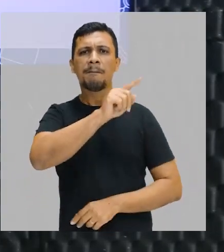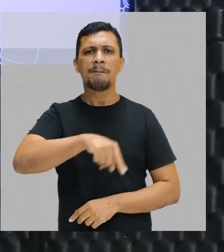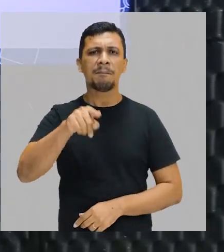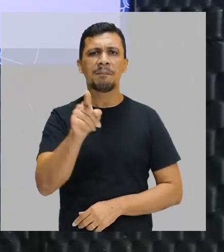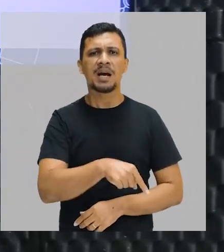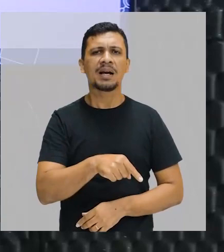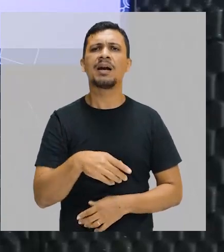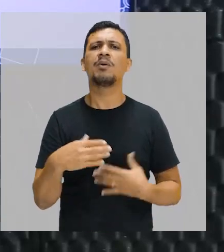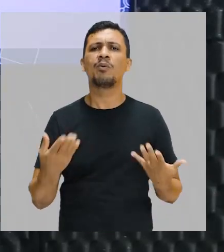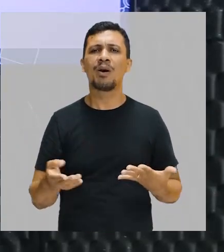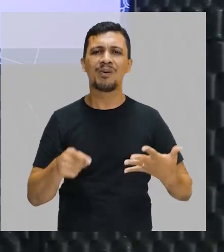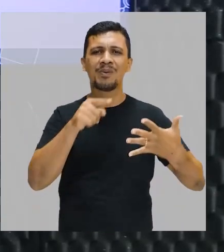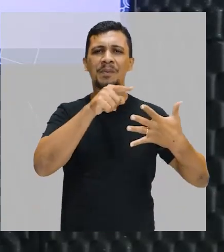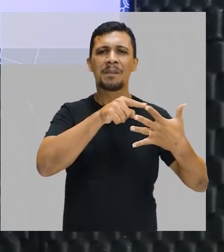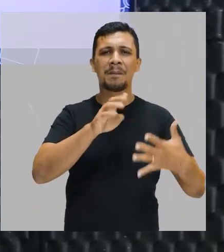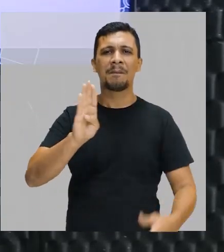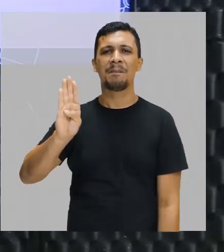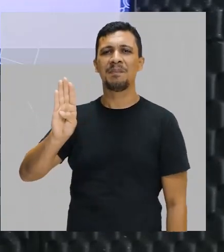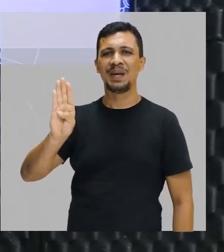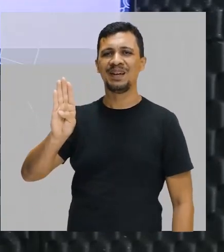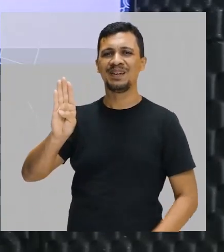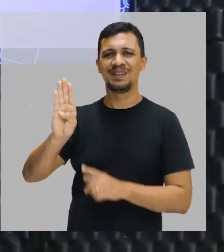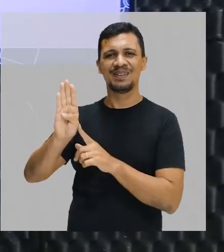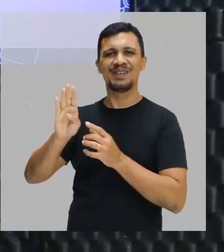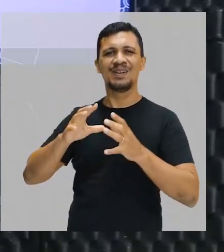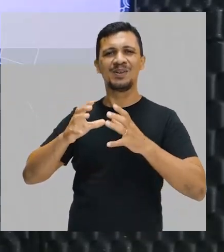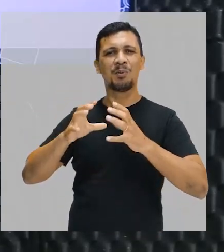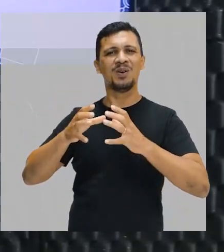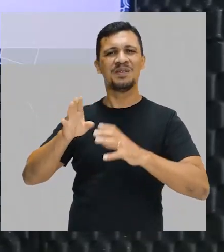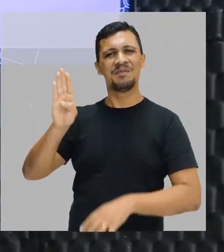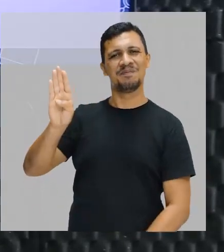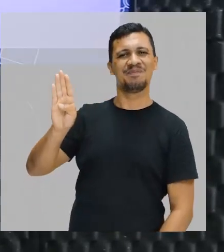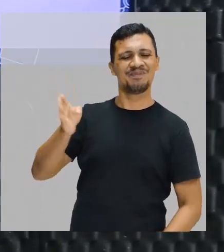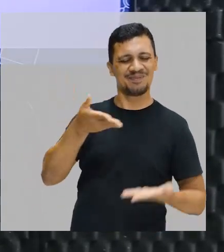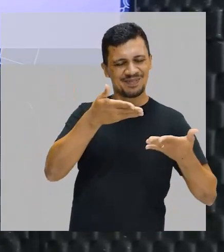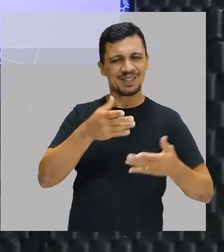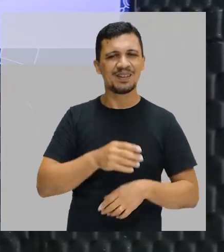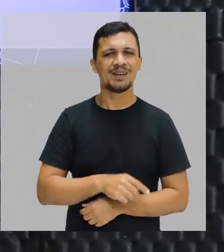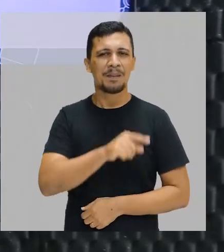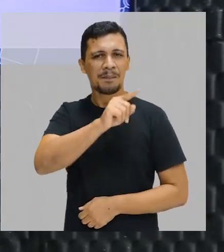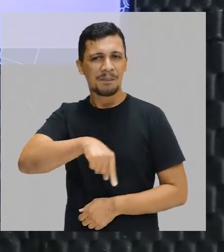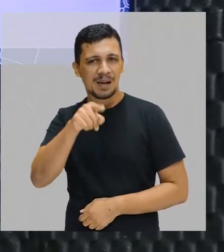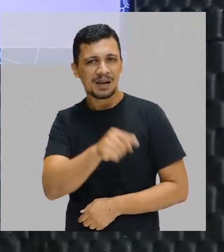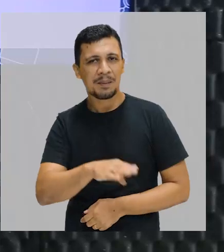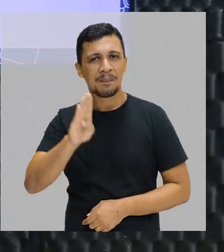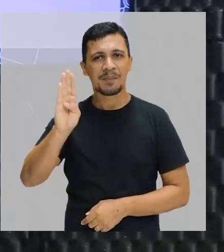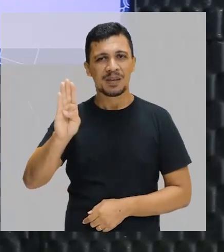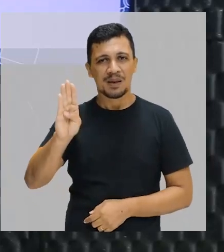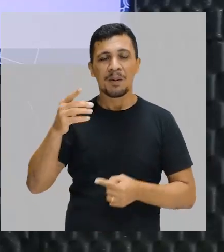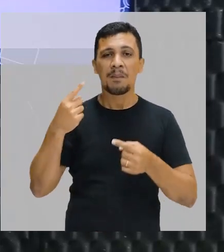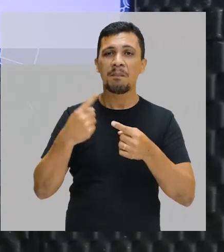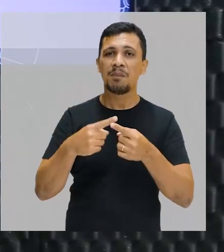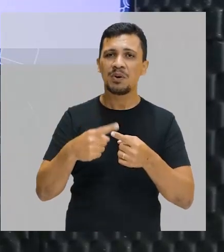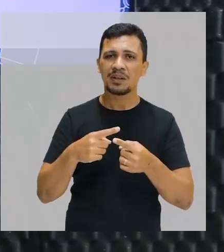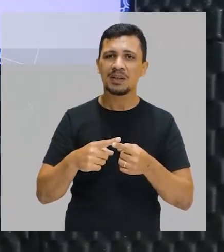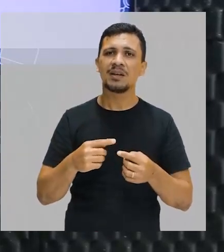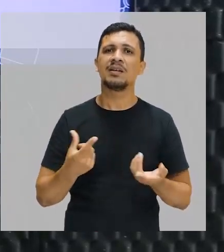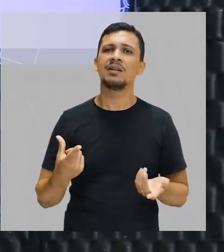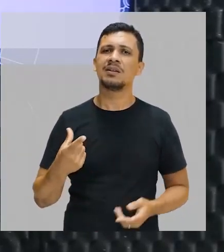assinalar a letra B de bola, certo? Então você vai marcar para você a letra B de bola, porque é aquela que oferece para a